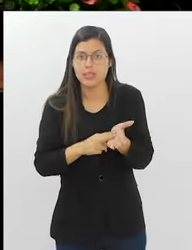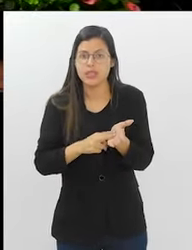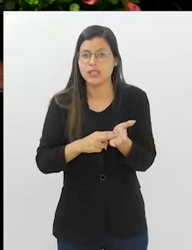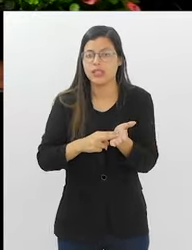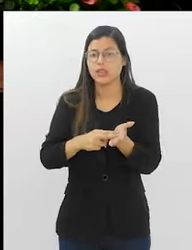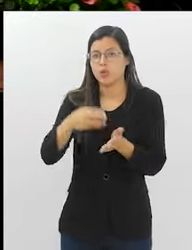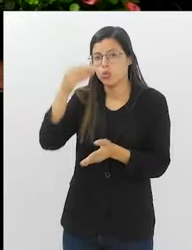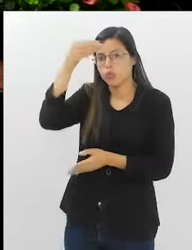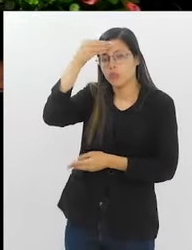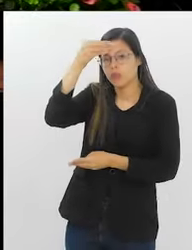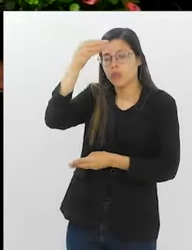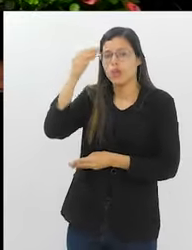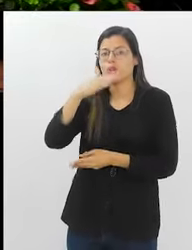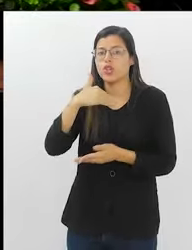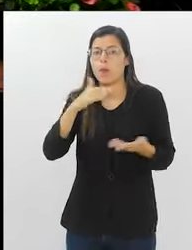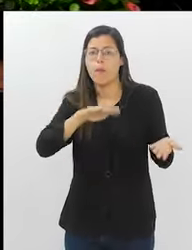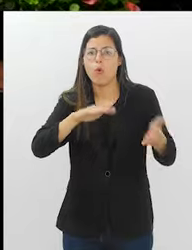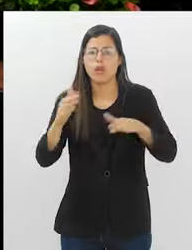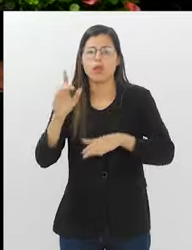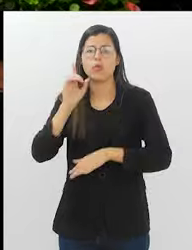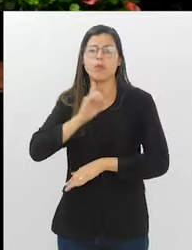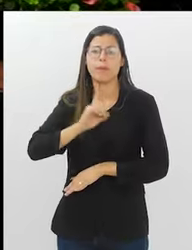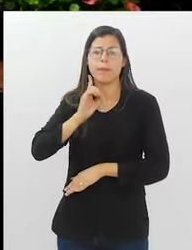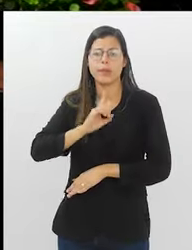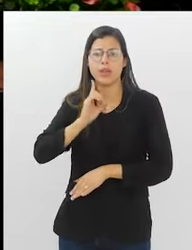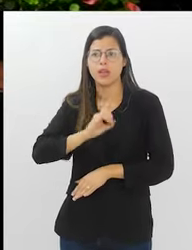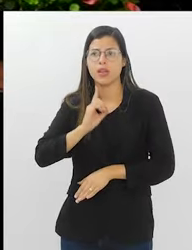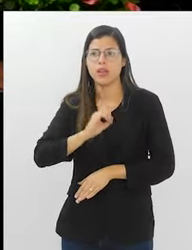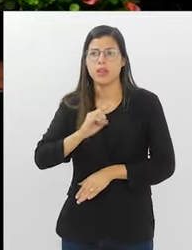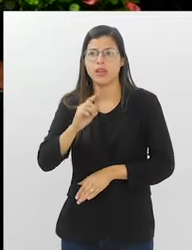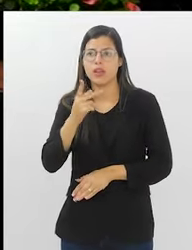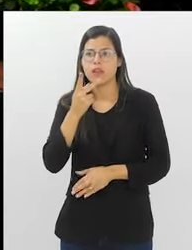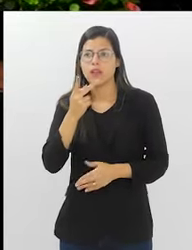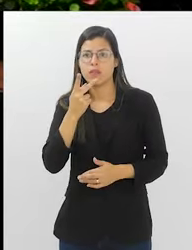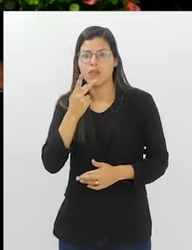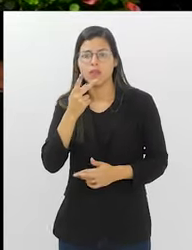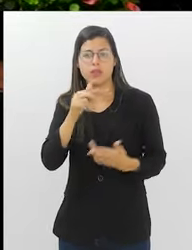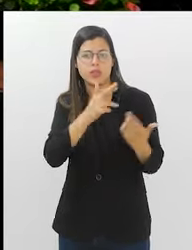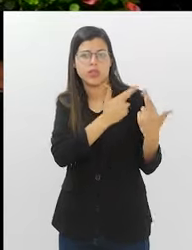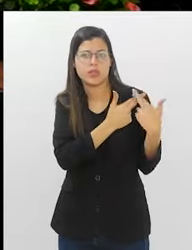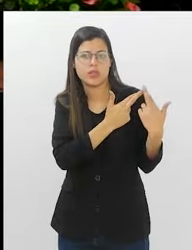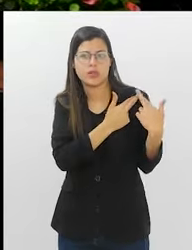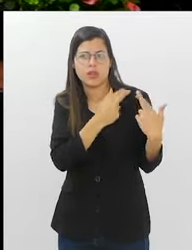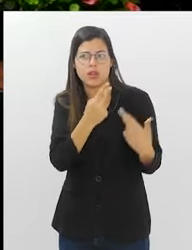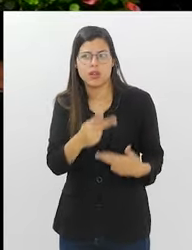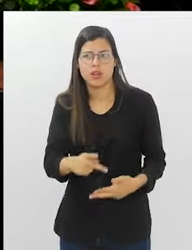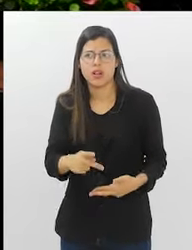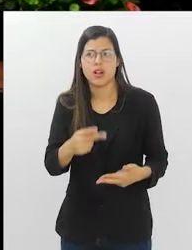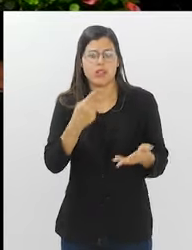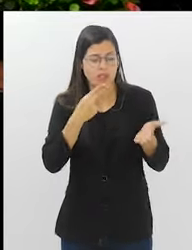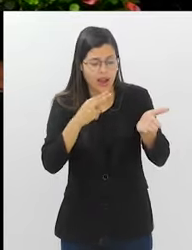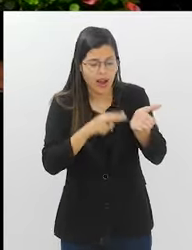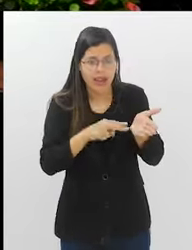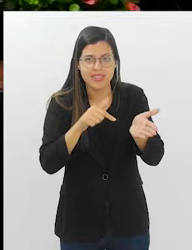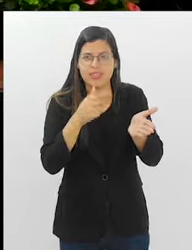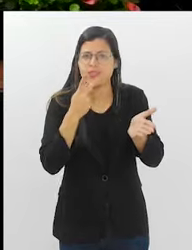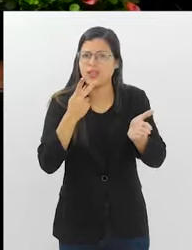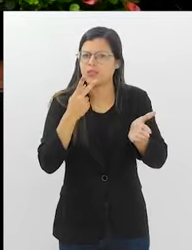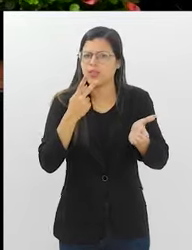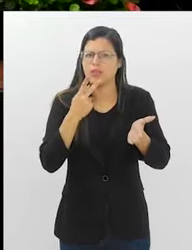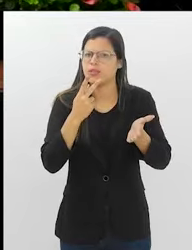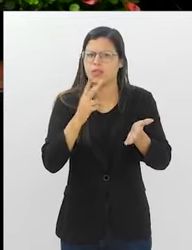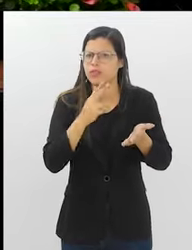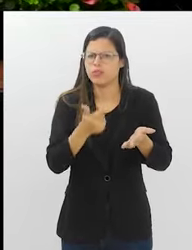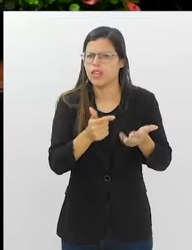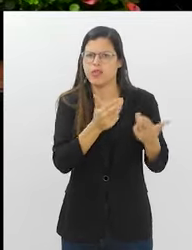Minas Gerais, num acidente de carro, que diziam que a responsabilidade é dele. Ele vem se defendendo na carta, dizendo que não foi ele,